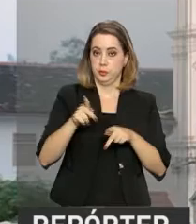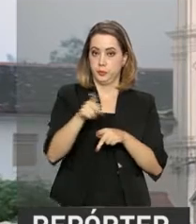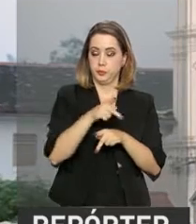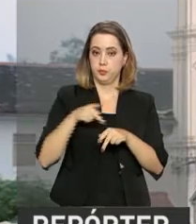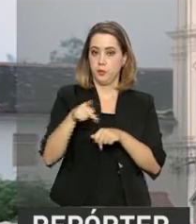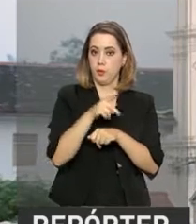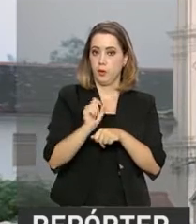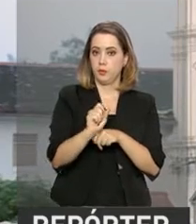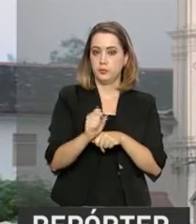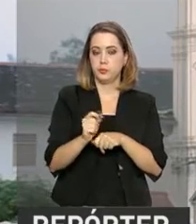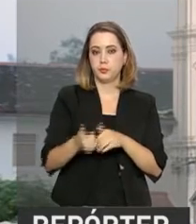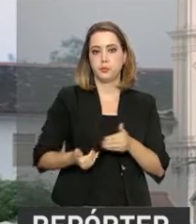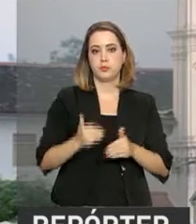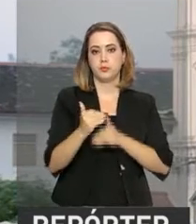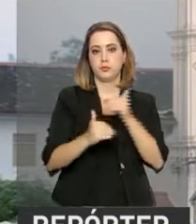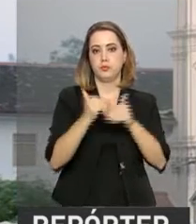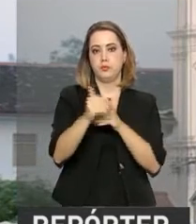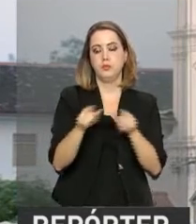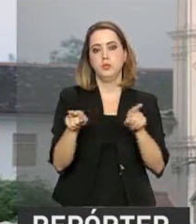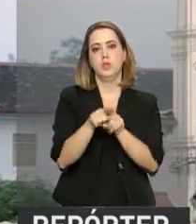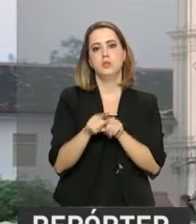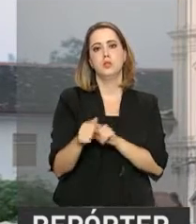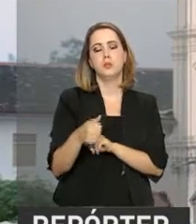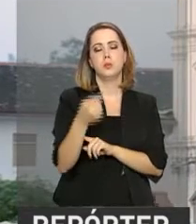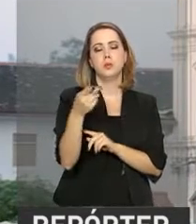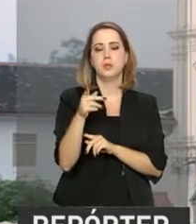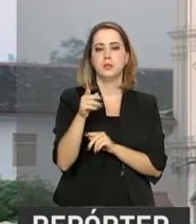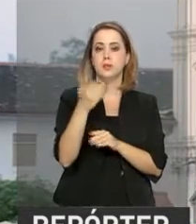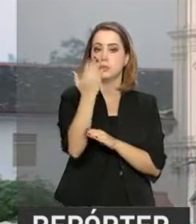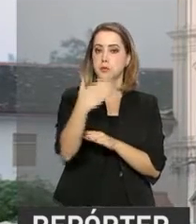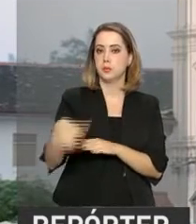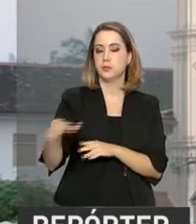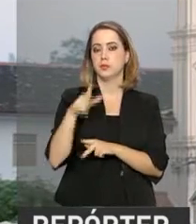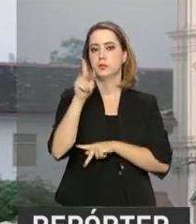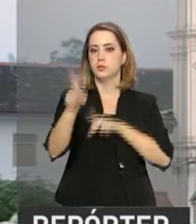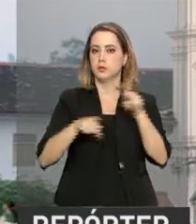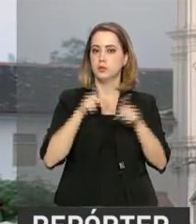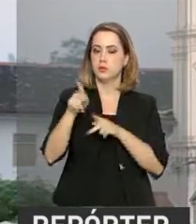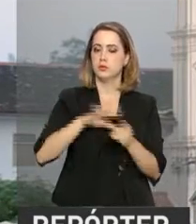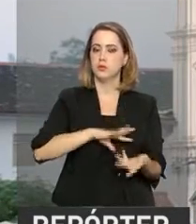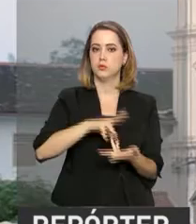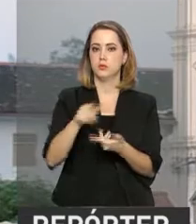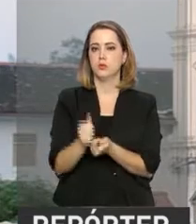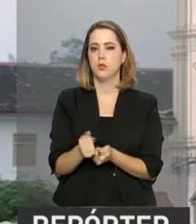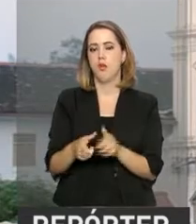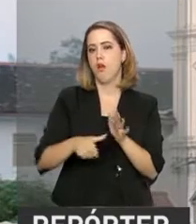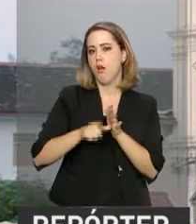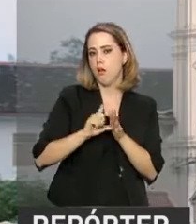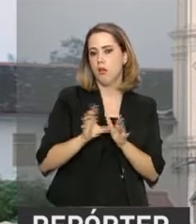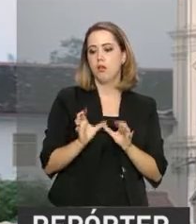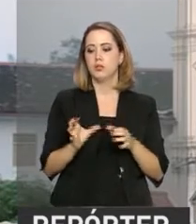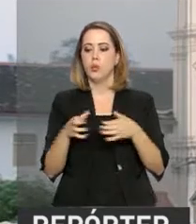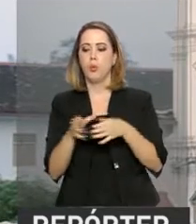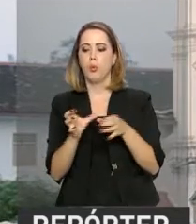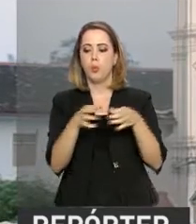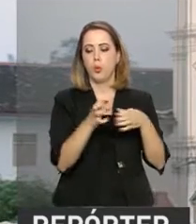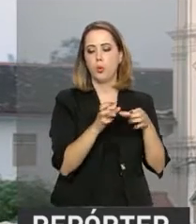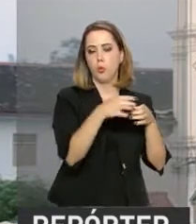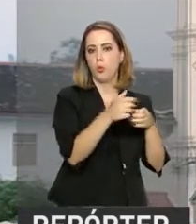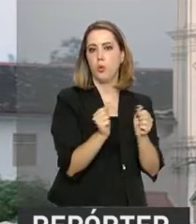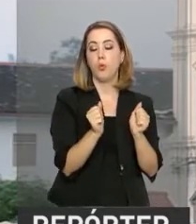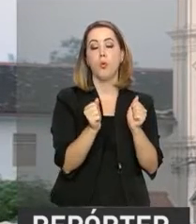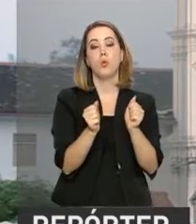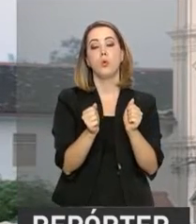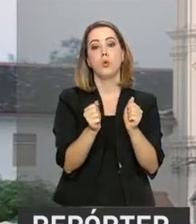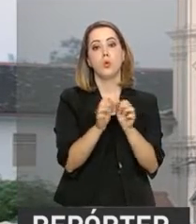território do planeta e mais da metade da população mundial a briga começou a se reunir em cúpulas ou seja encontros presidenciais logo